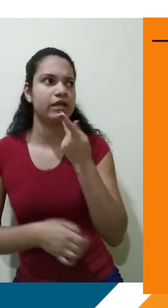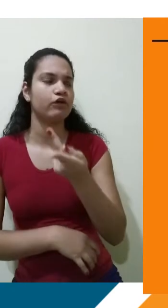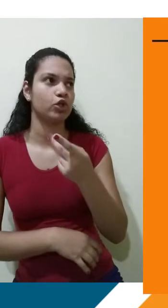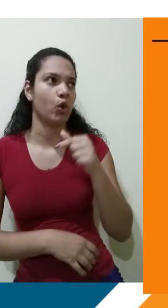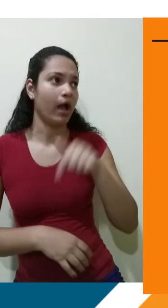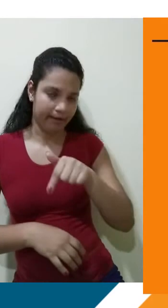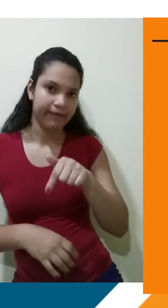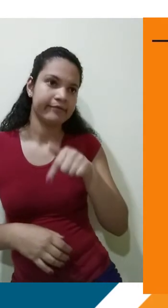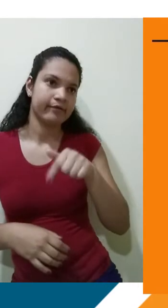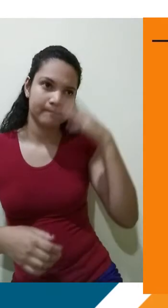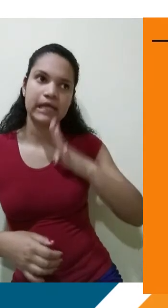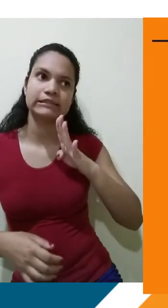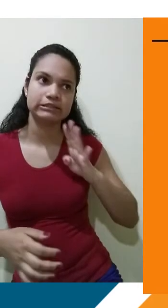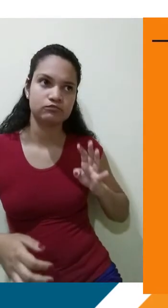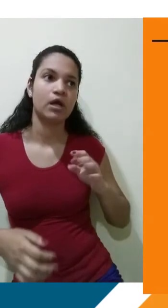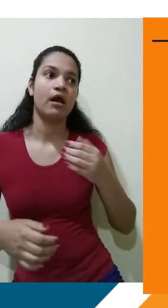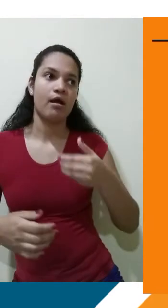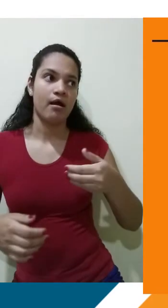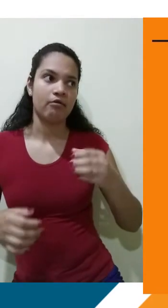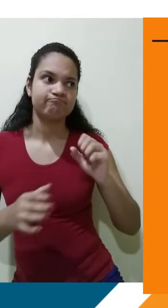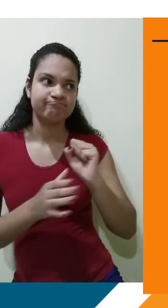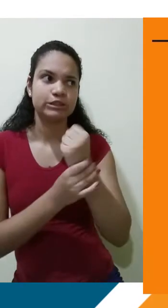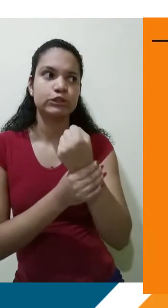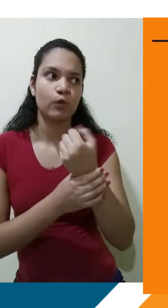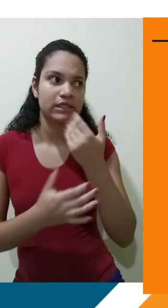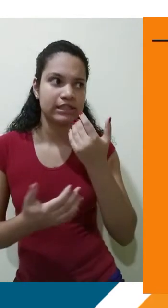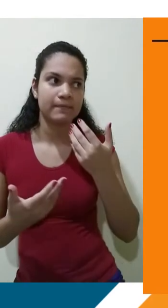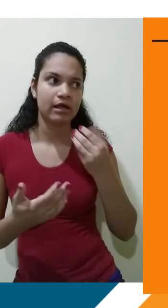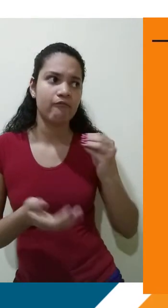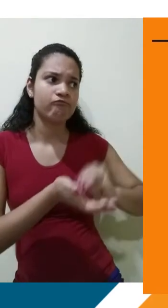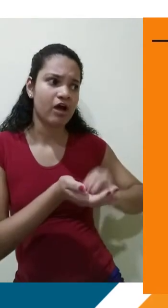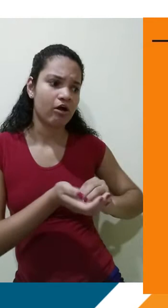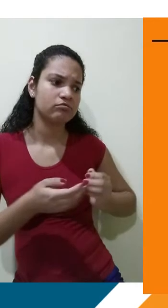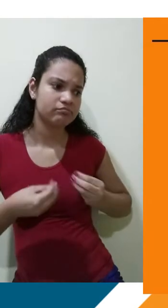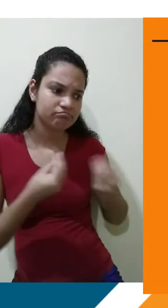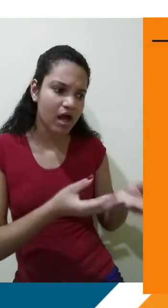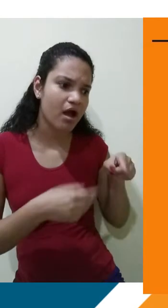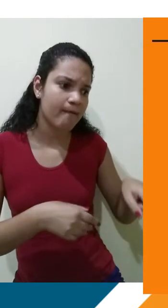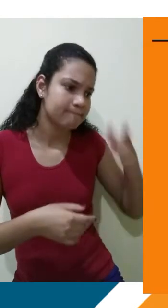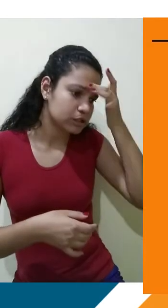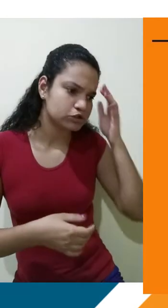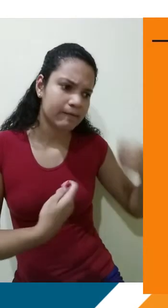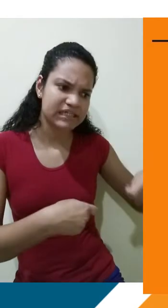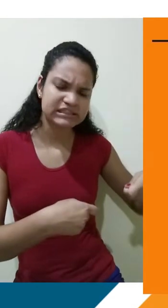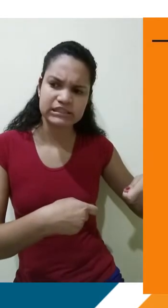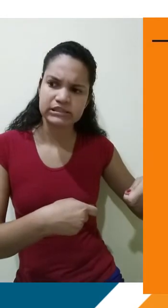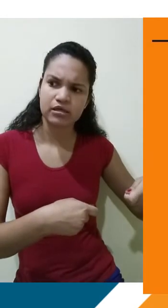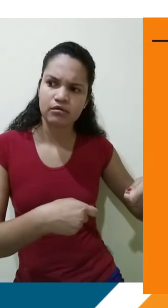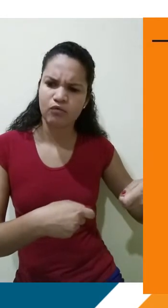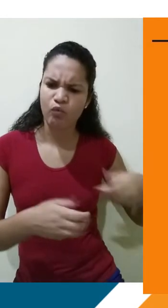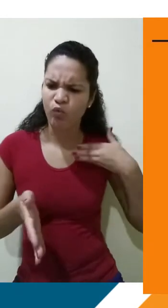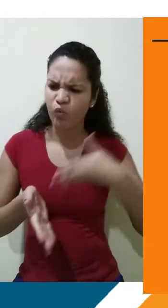estava ligada à falta de programas sociais que não davam assistência às pessoas que precisam, como que ele vai me dizer que